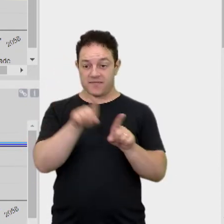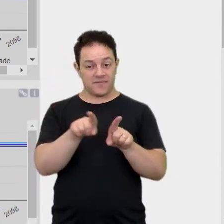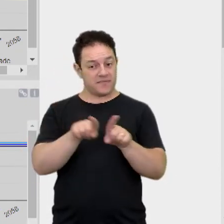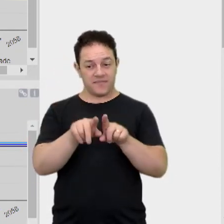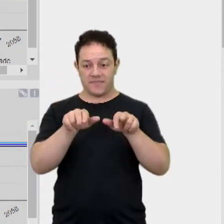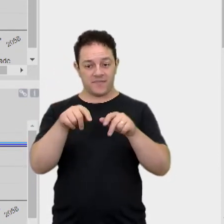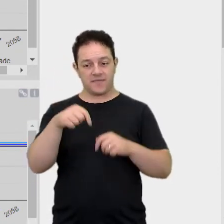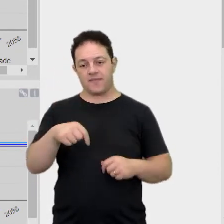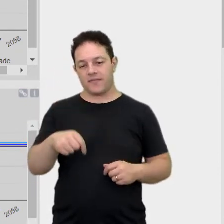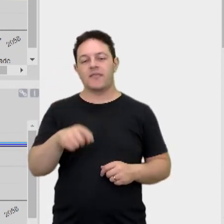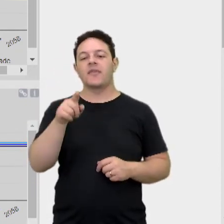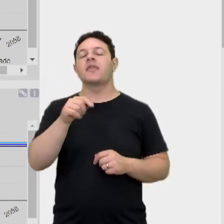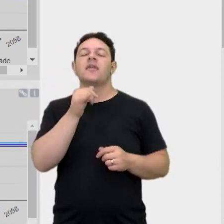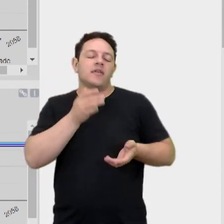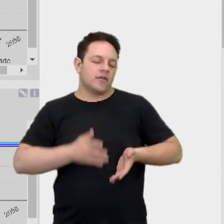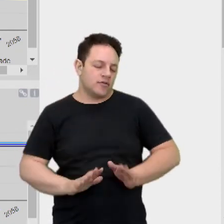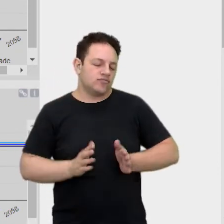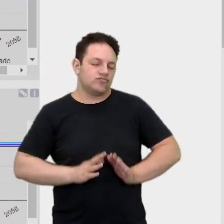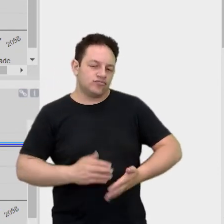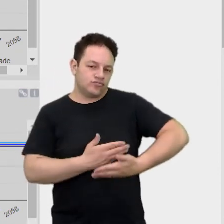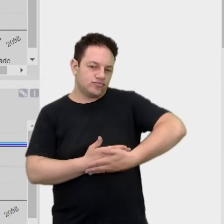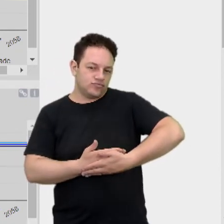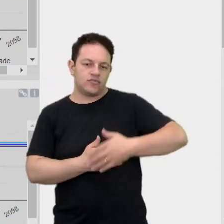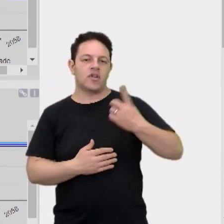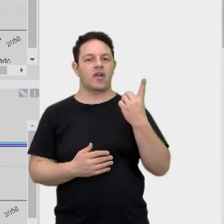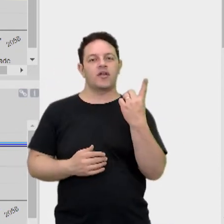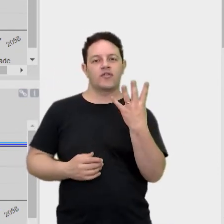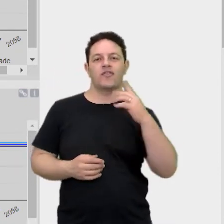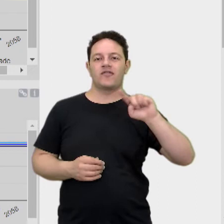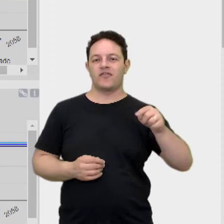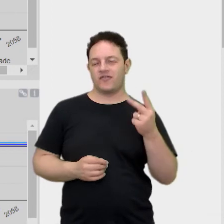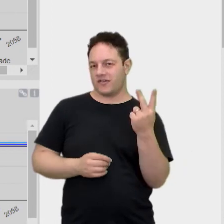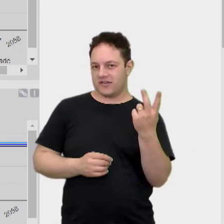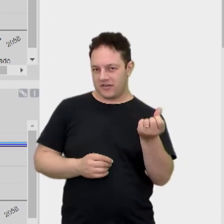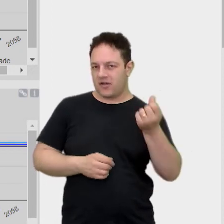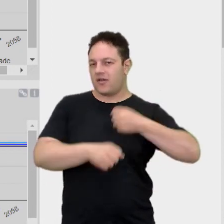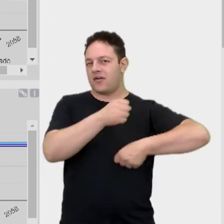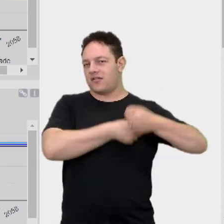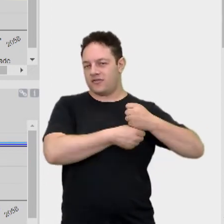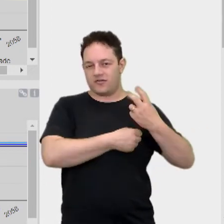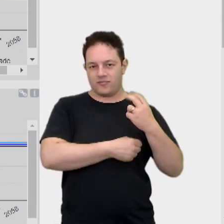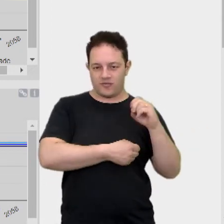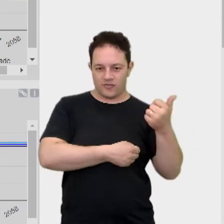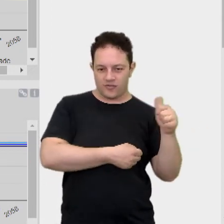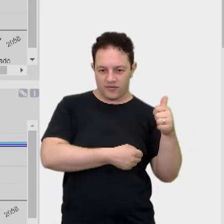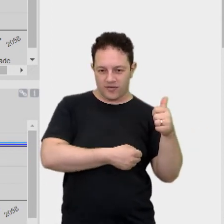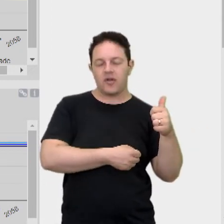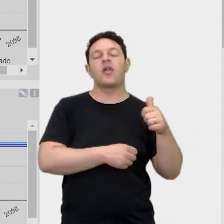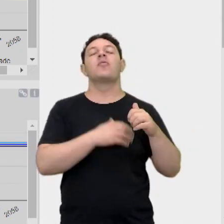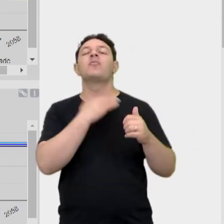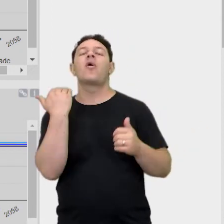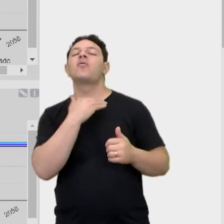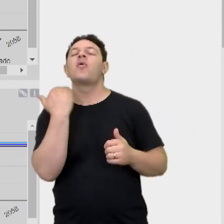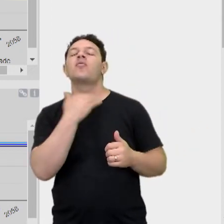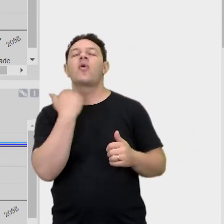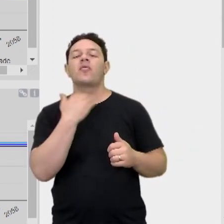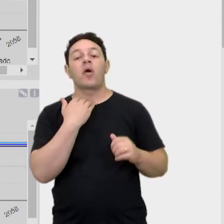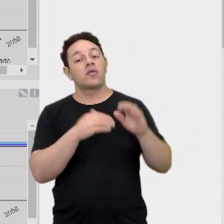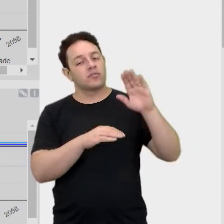ó. Taxa de natalidade 14,26 em 2011, taxa de mortalidade bem